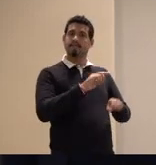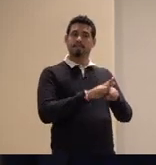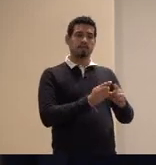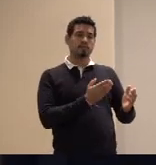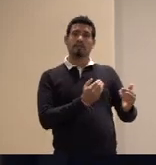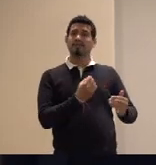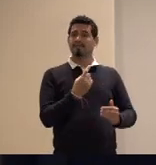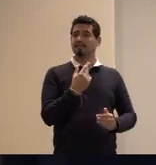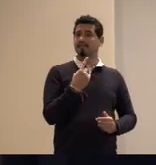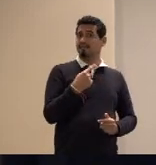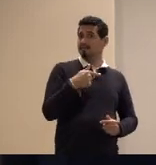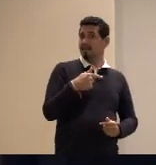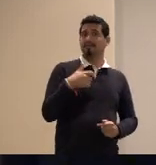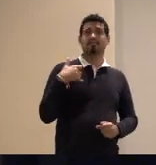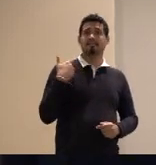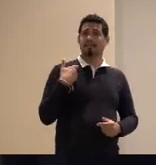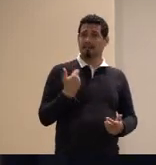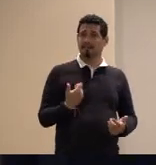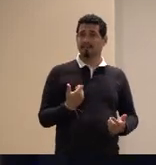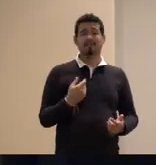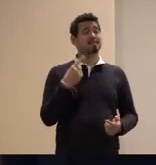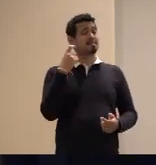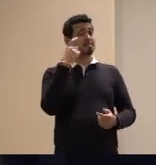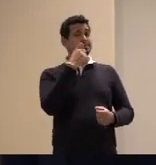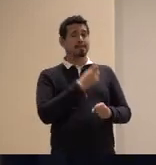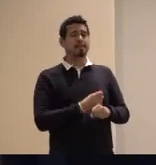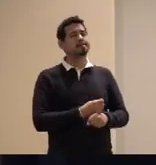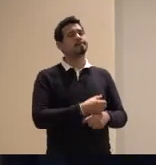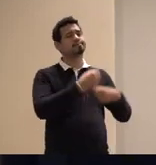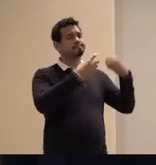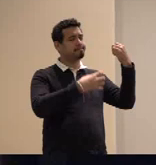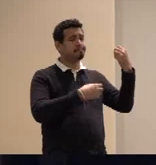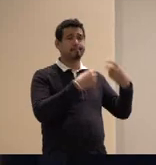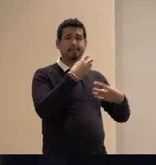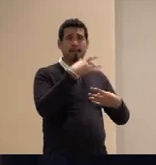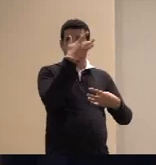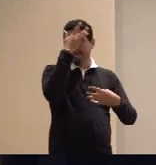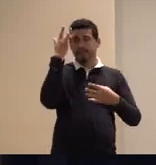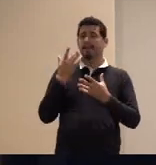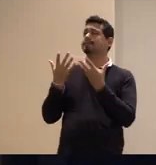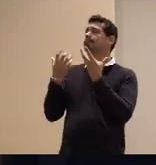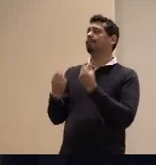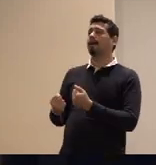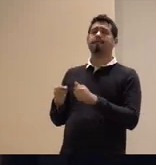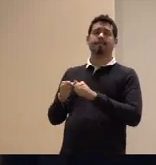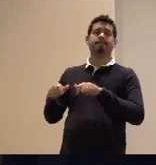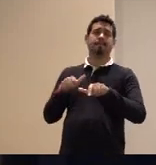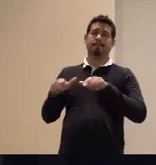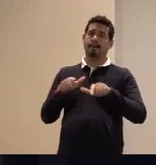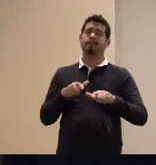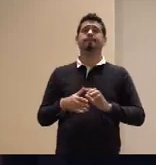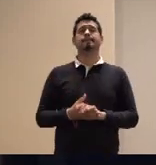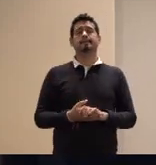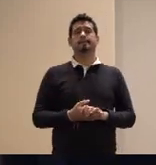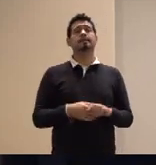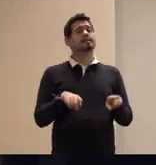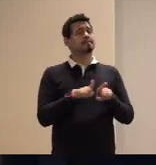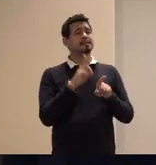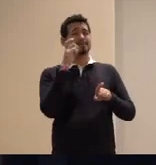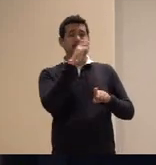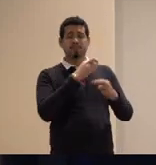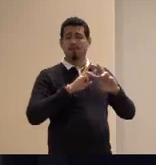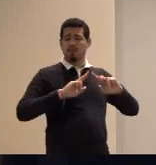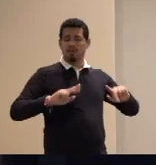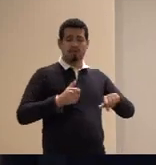anos. É difícil convencer as entidades, é difícil para quem executa esse serviço próprio, é difícil para os